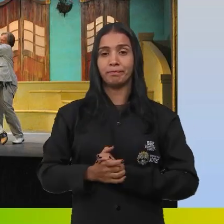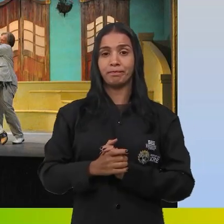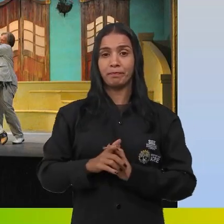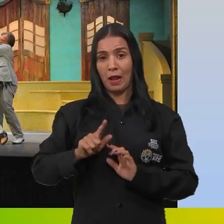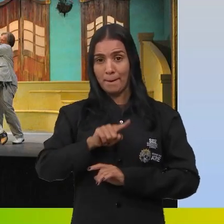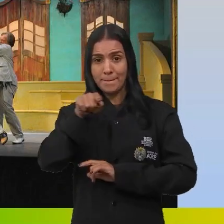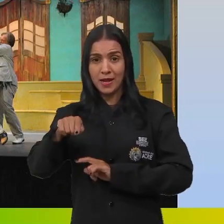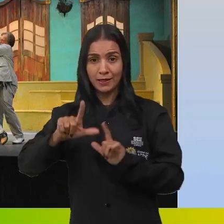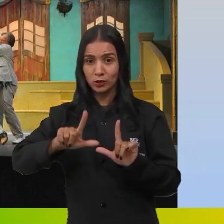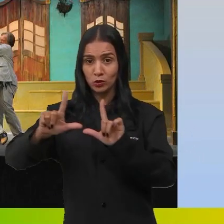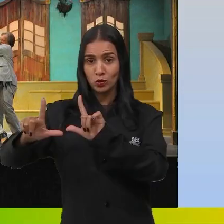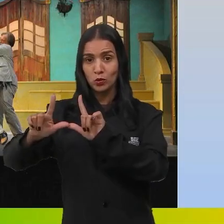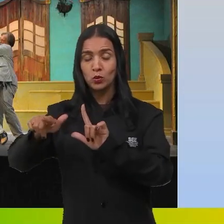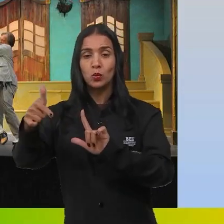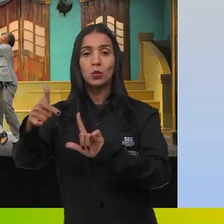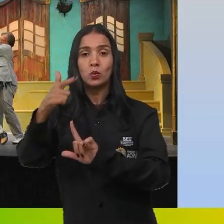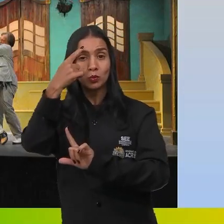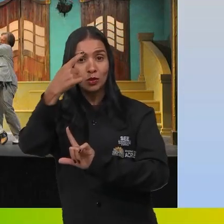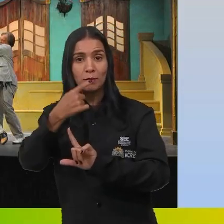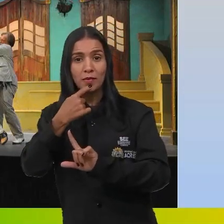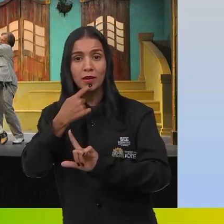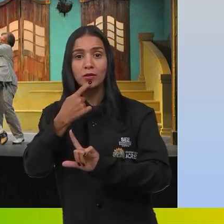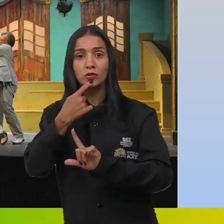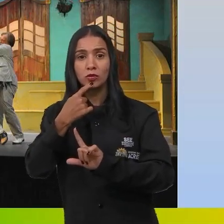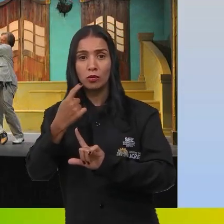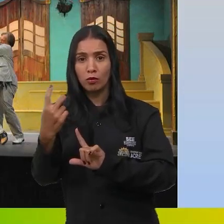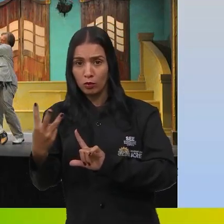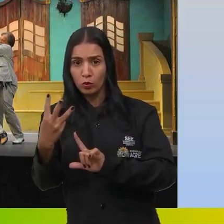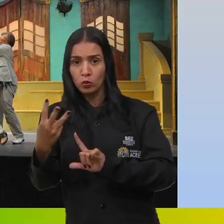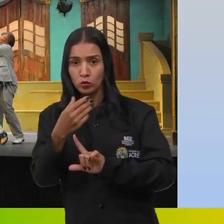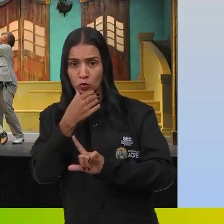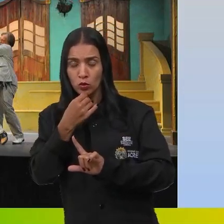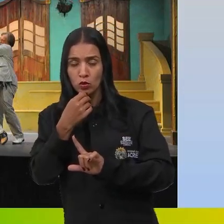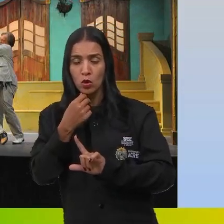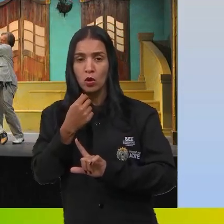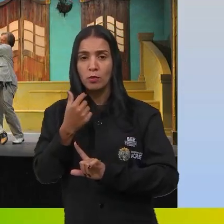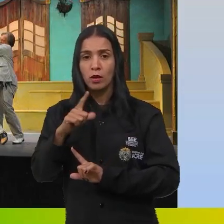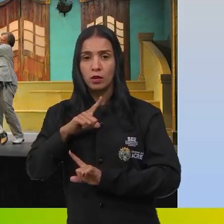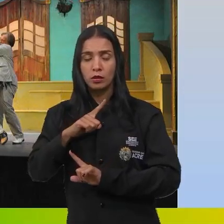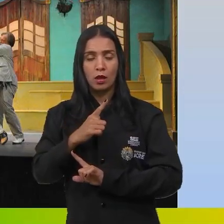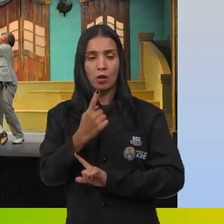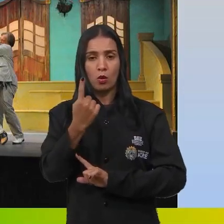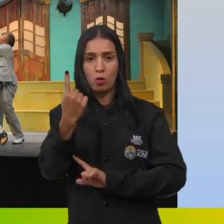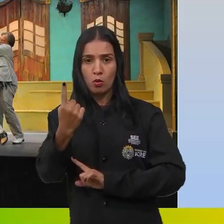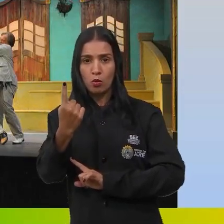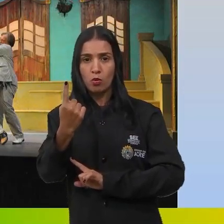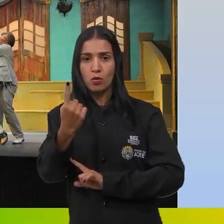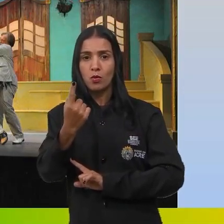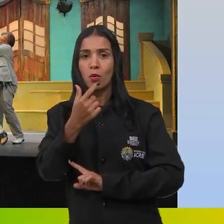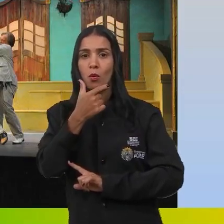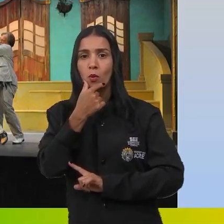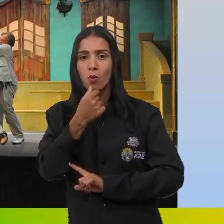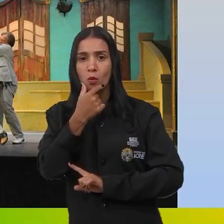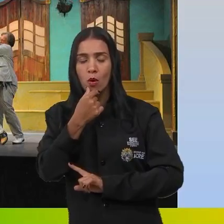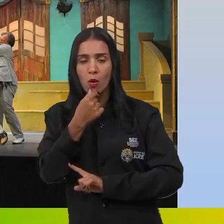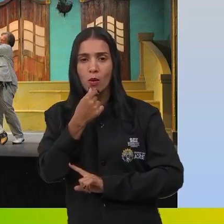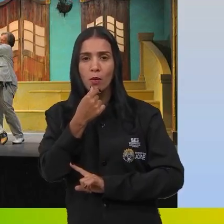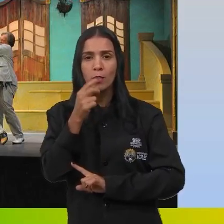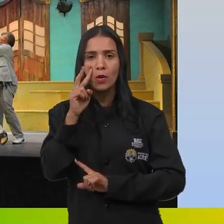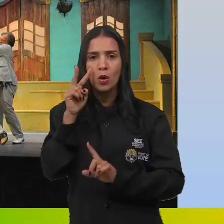imagem 2, que é essa aí à sua direita, nós estamos vendo 3 atores em